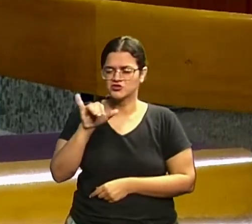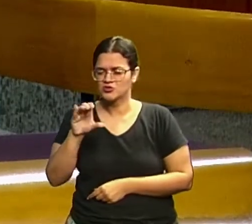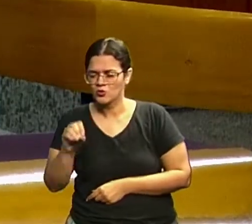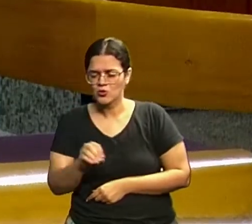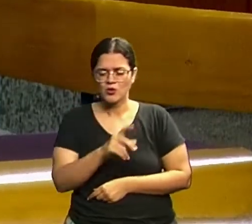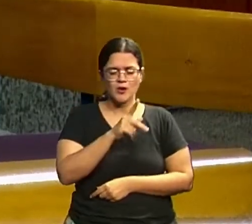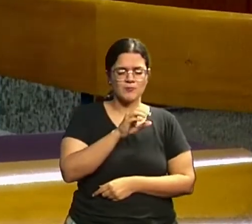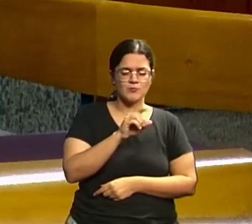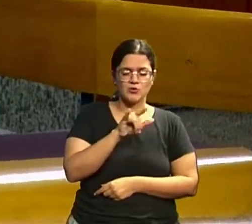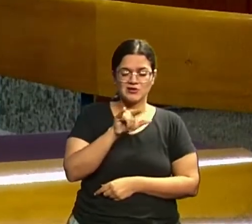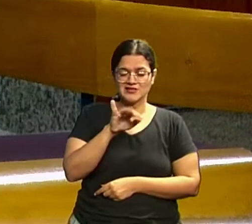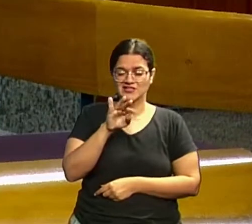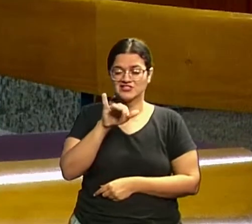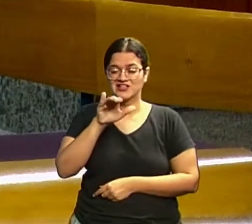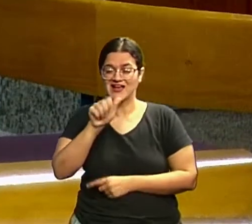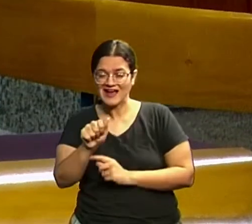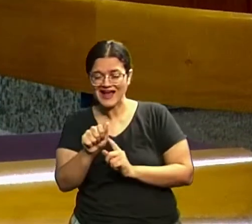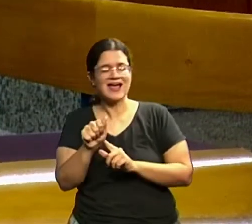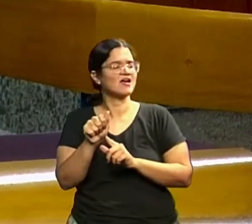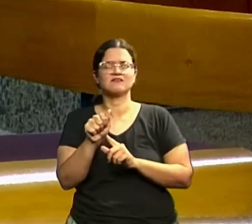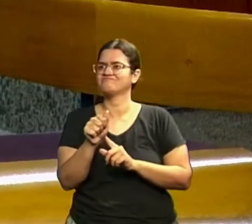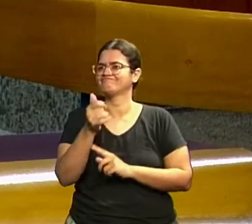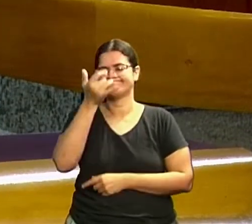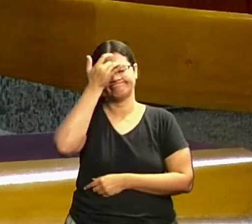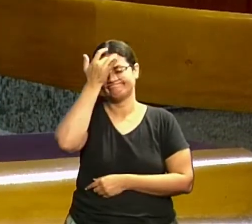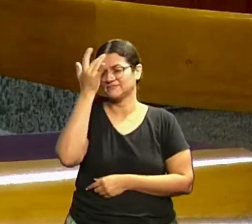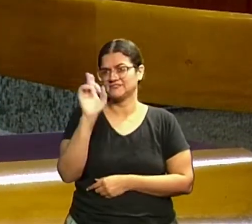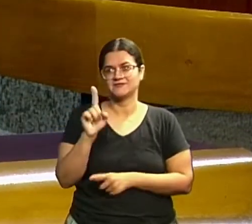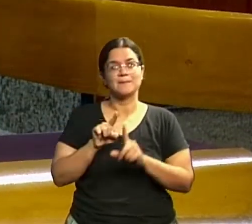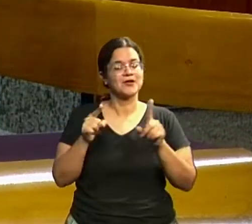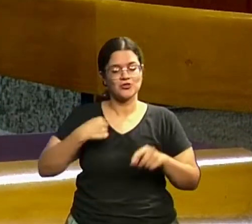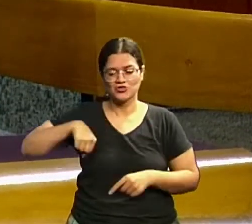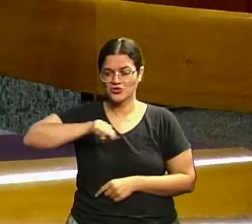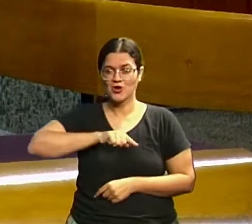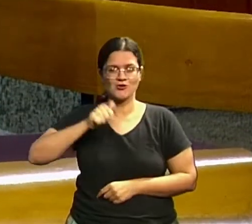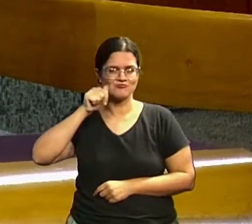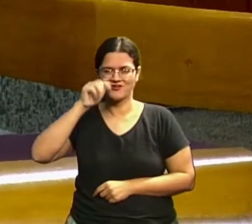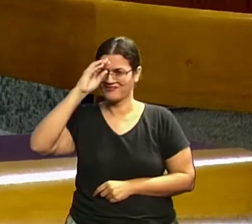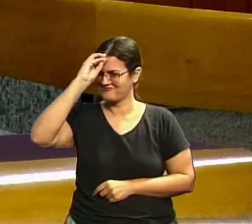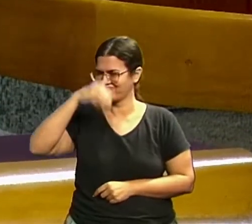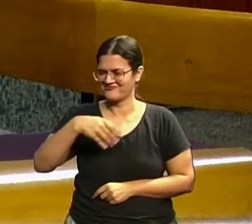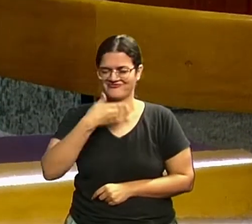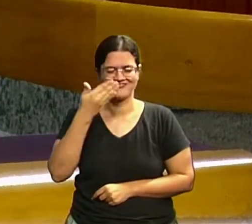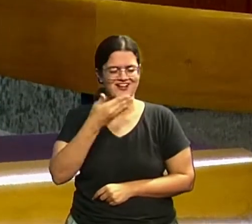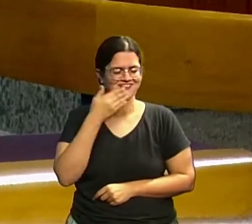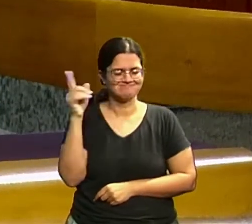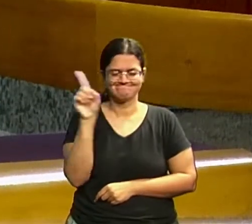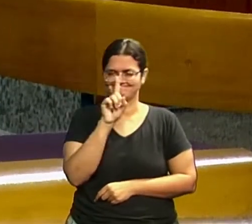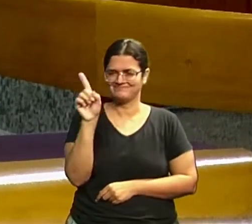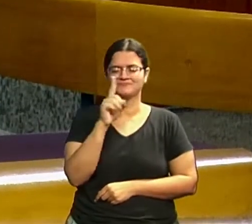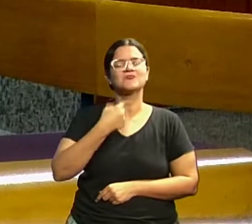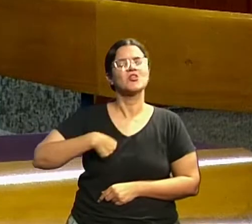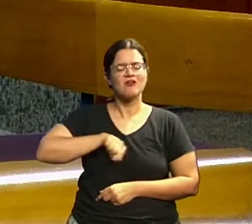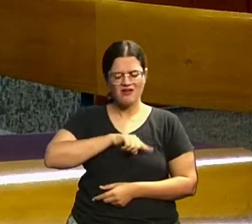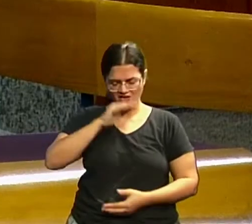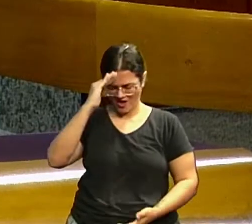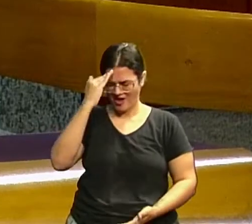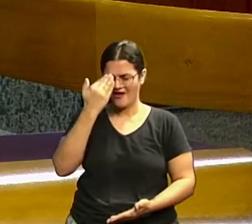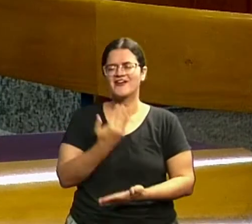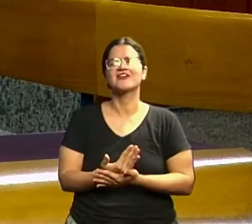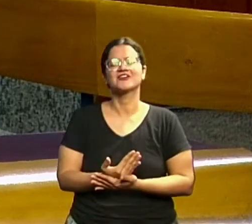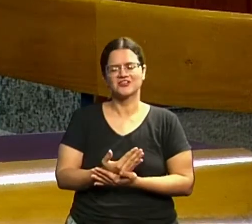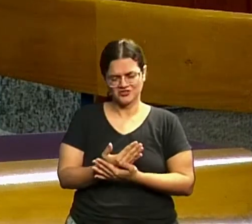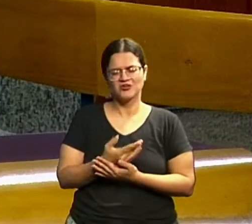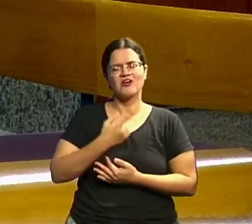fácil, mas nós somos mulheres e mulheres não desistem fácil, porque a gente acredita que